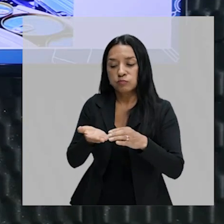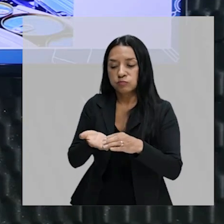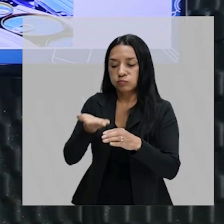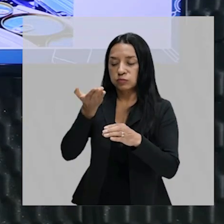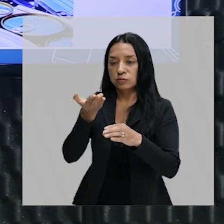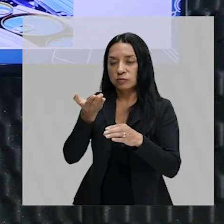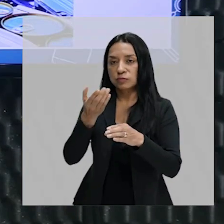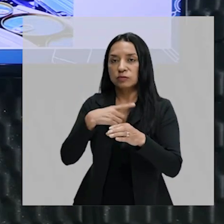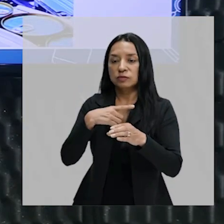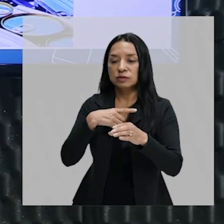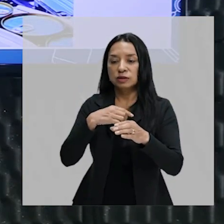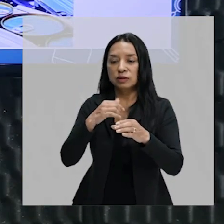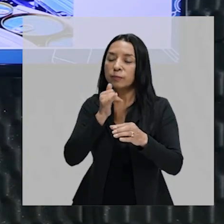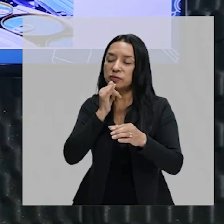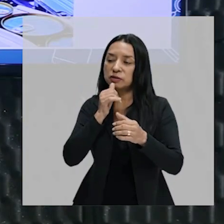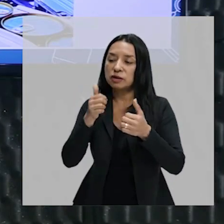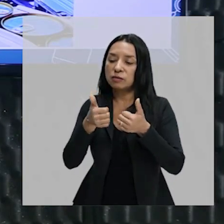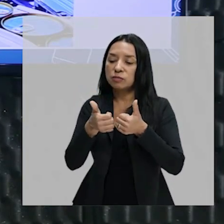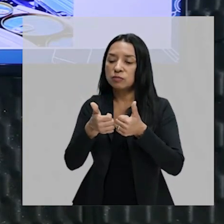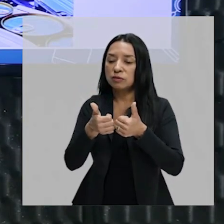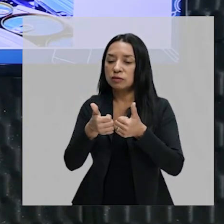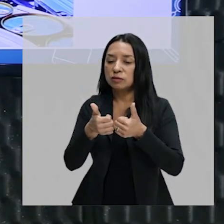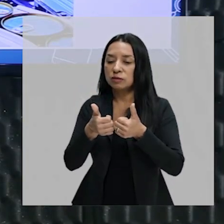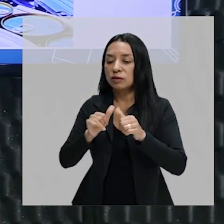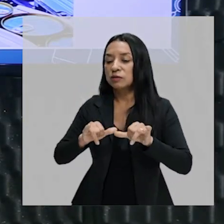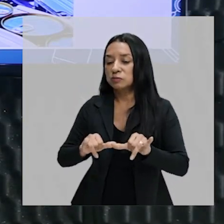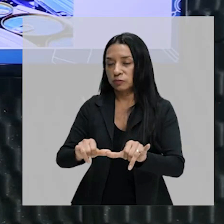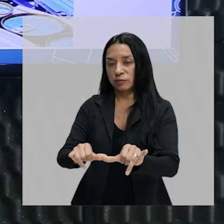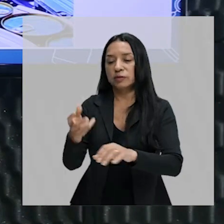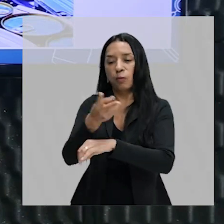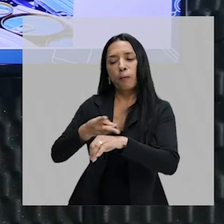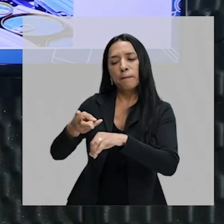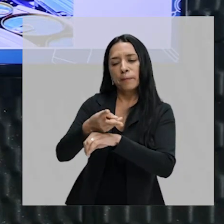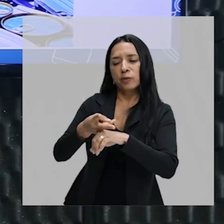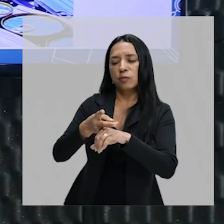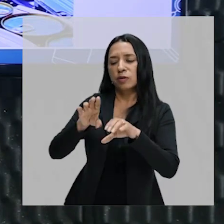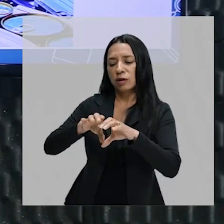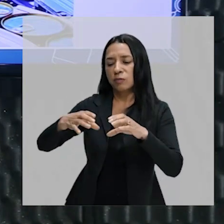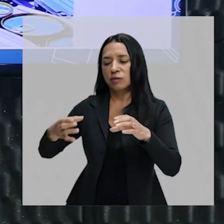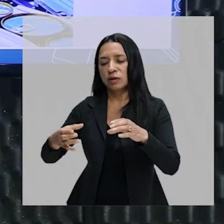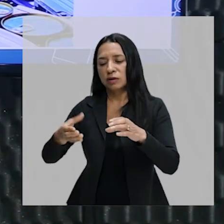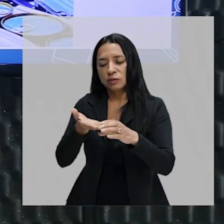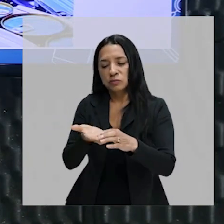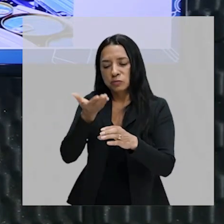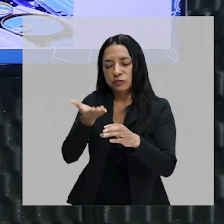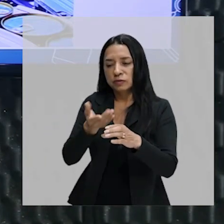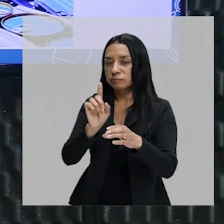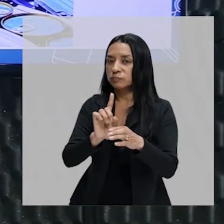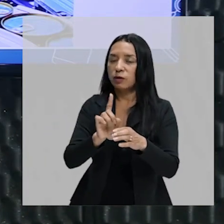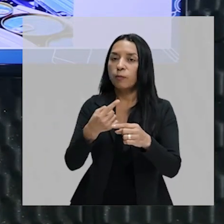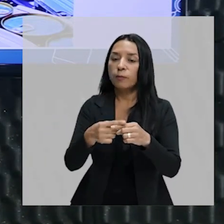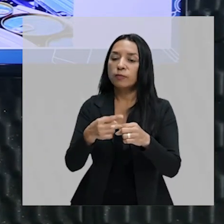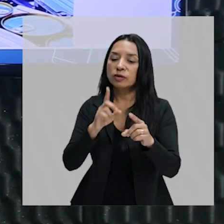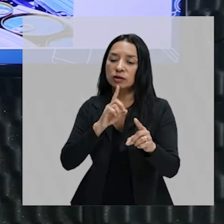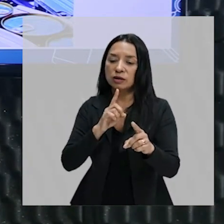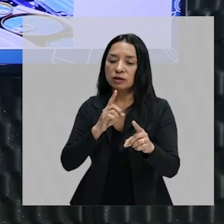então quando você tiver lá no supermercado procurando algum enlatado não vai querer procurar aquele latado que tá estufadinho não porque você